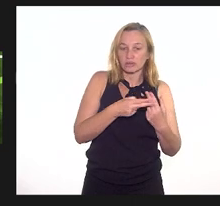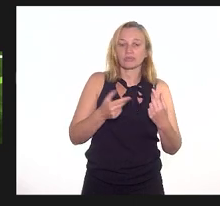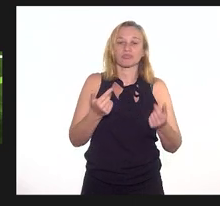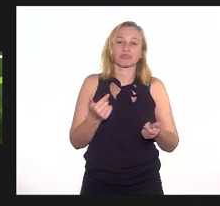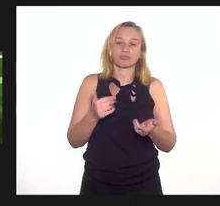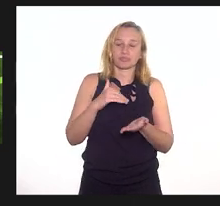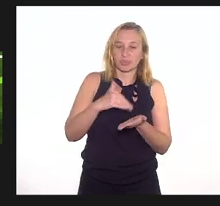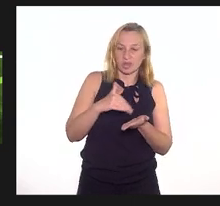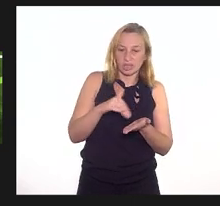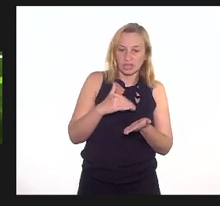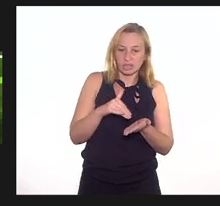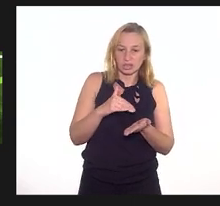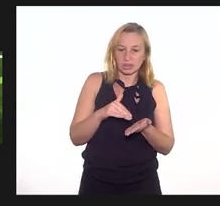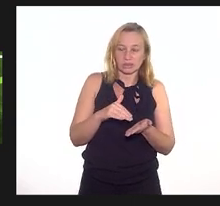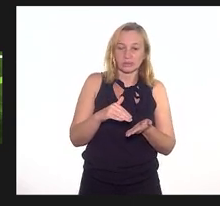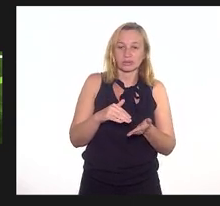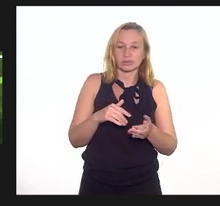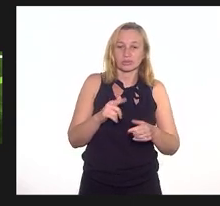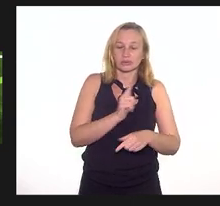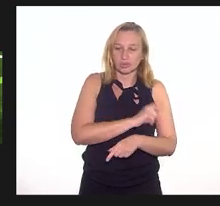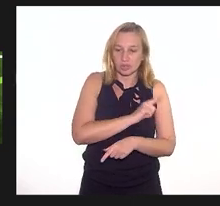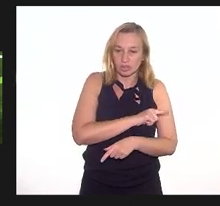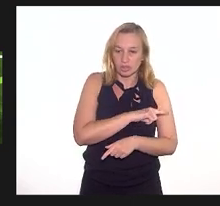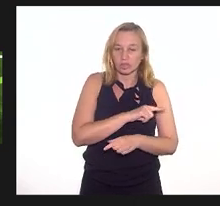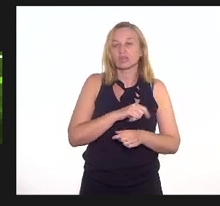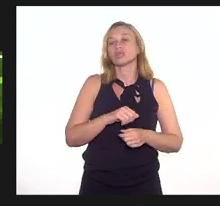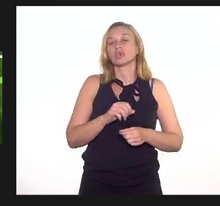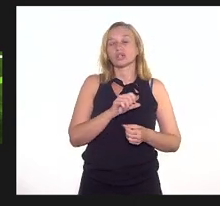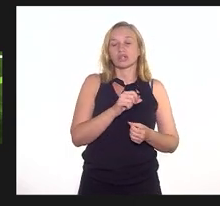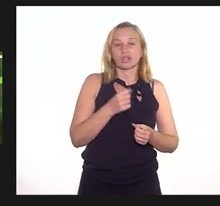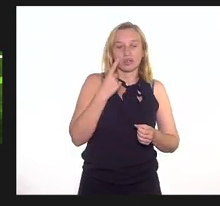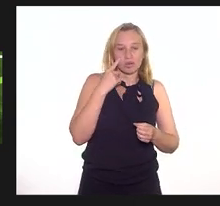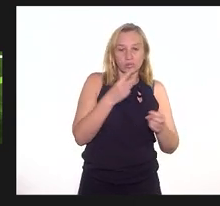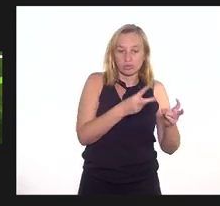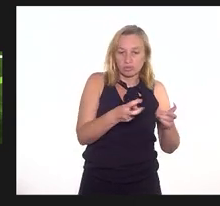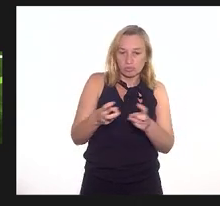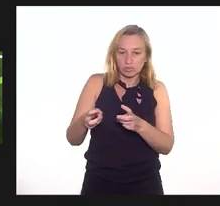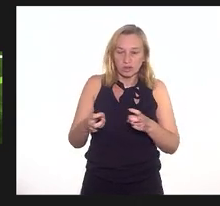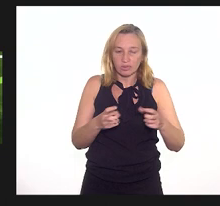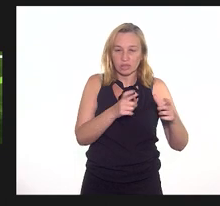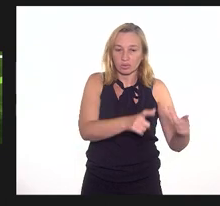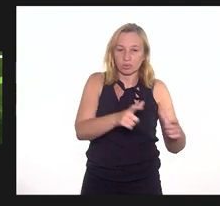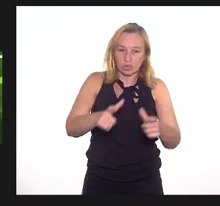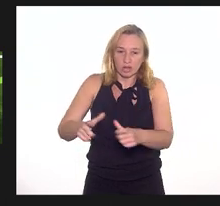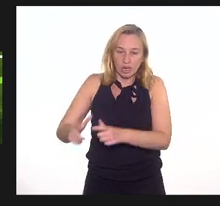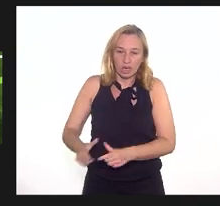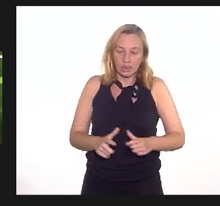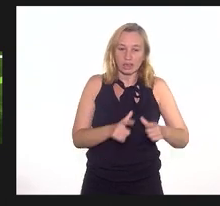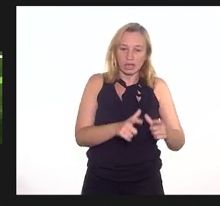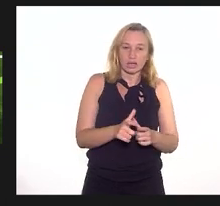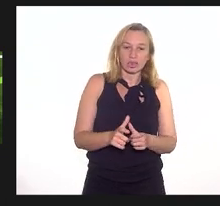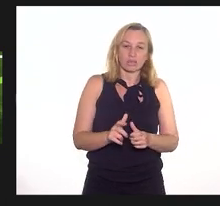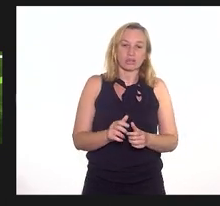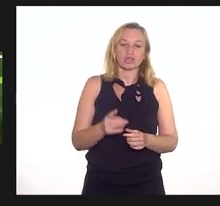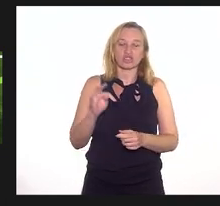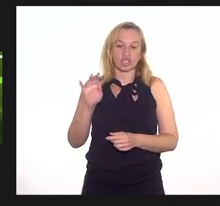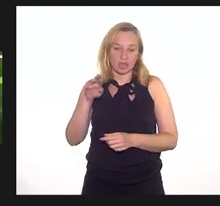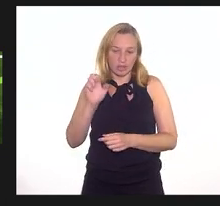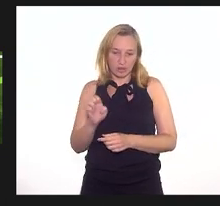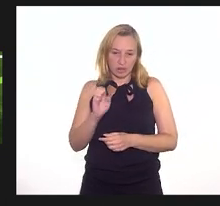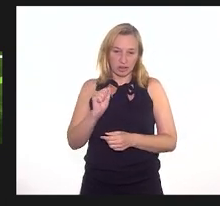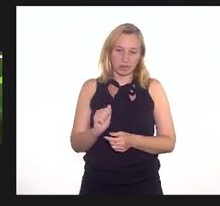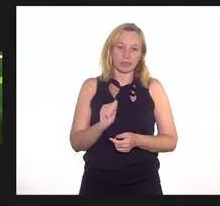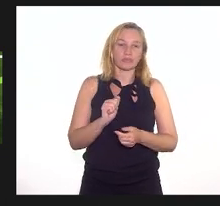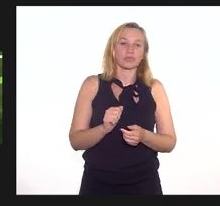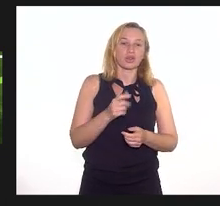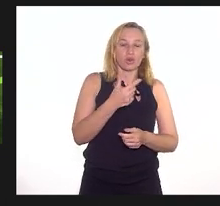secretaria. A gente levantou um panorama, inclusive, por regiões, onde tinha centro especializado em atendimento em genética, que